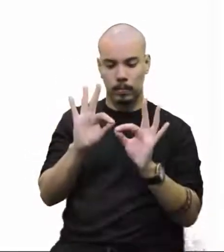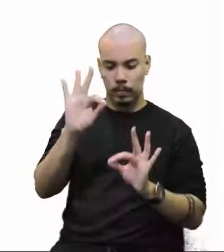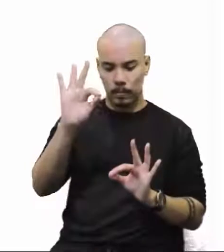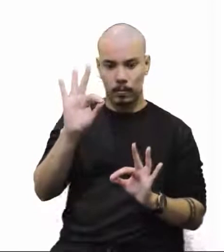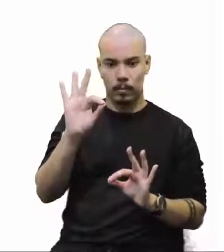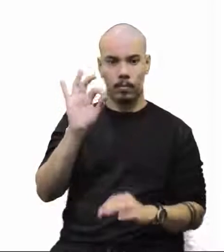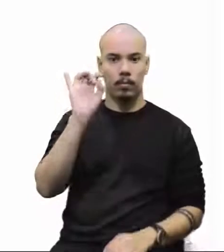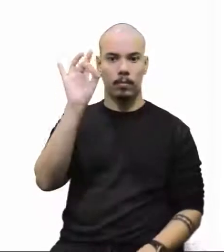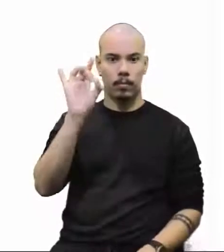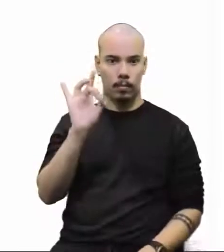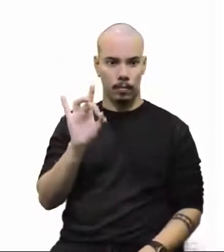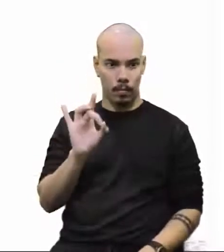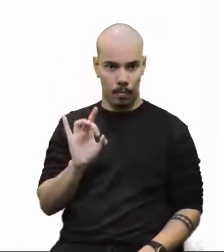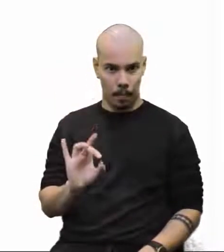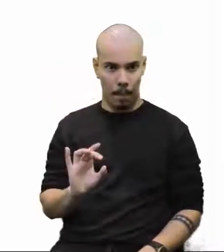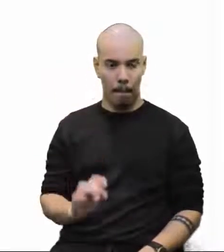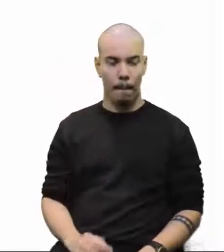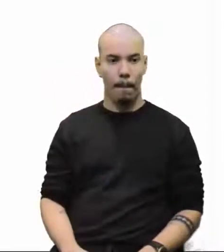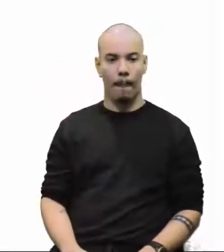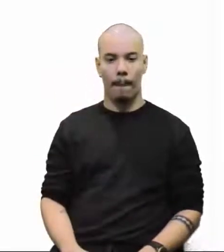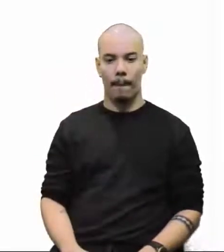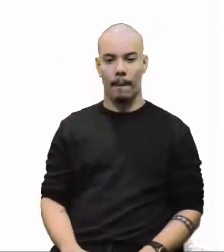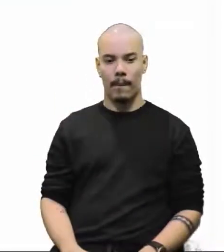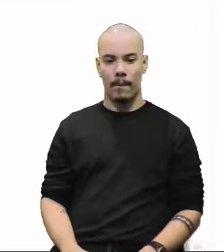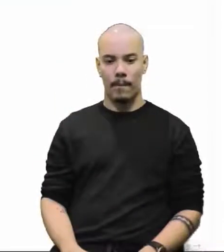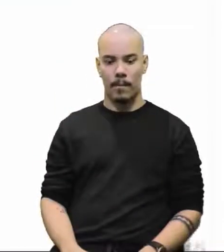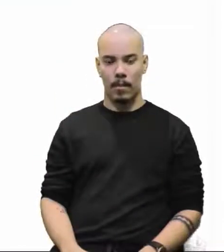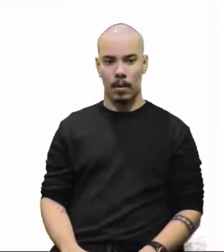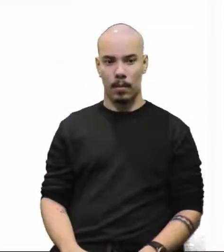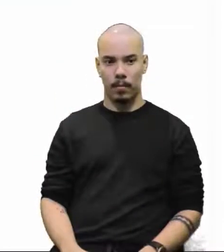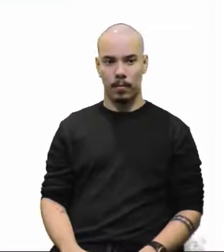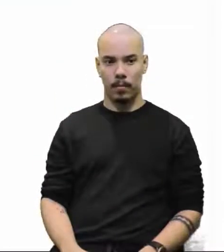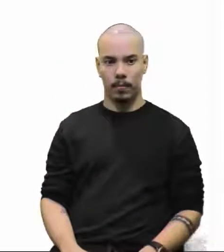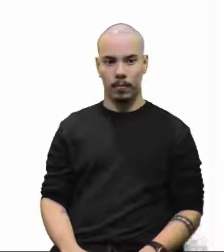cada unidade, seria isso. Ok? Aí